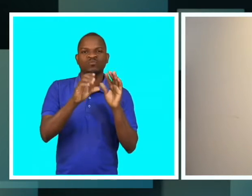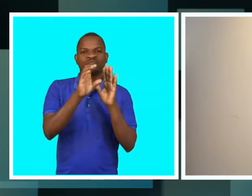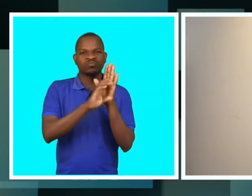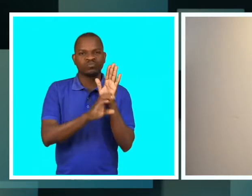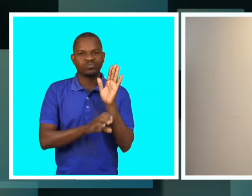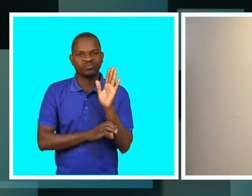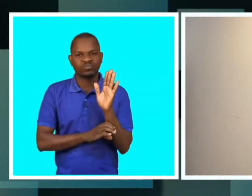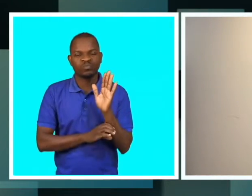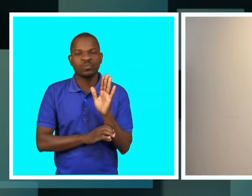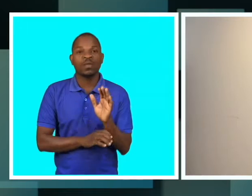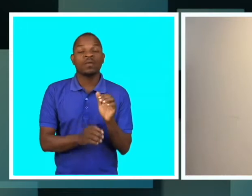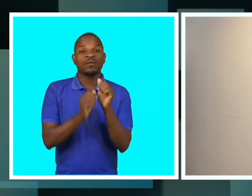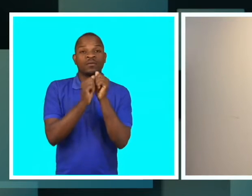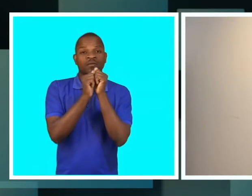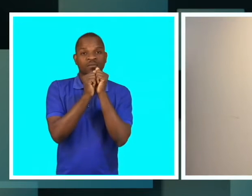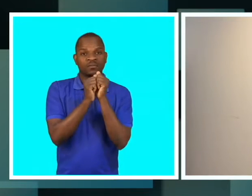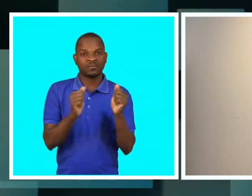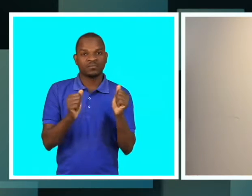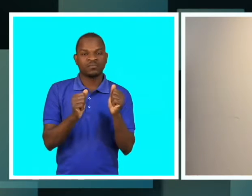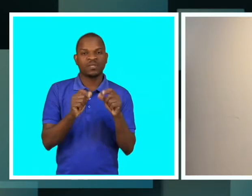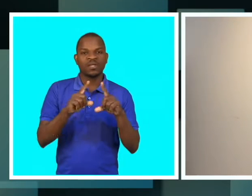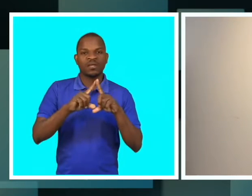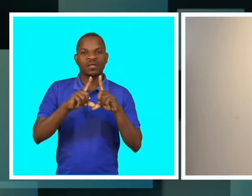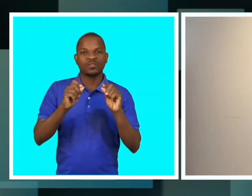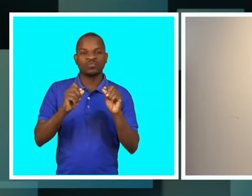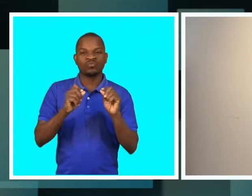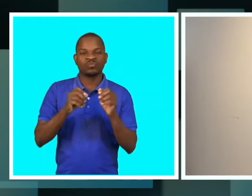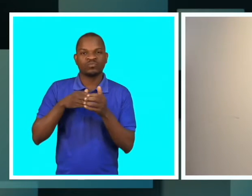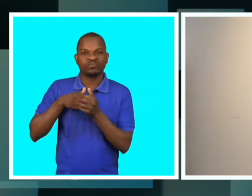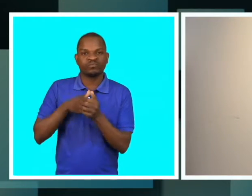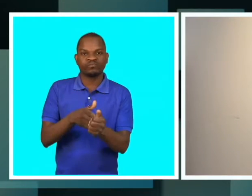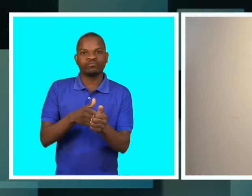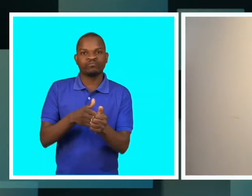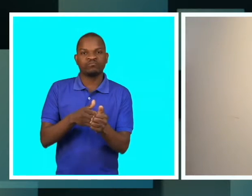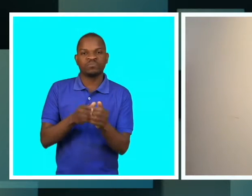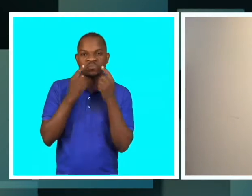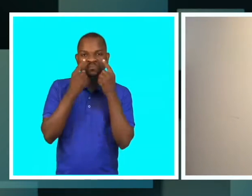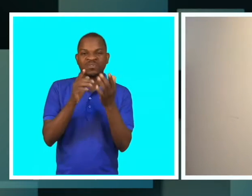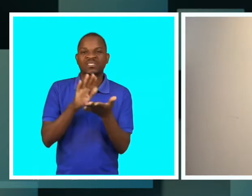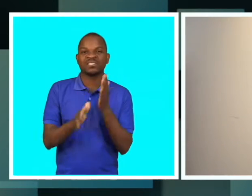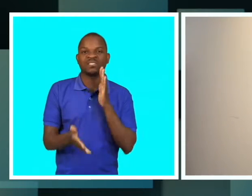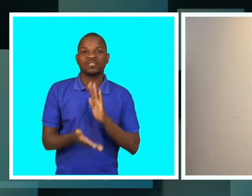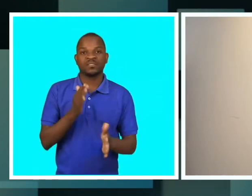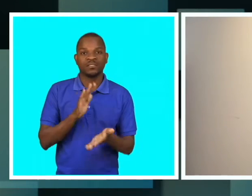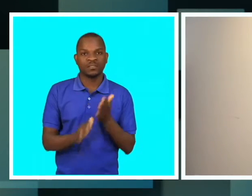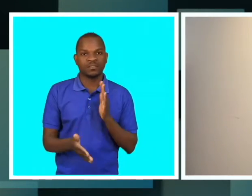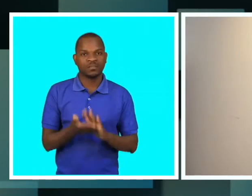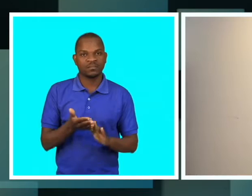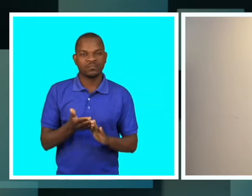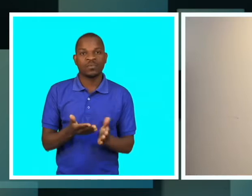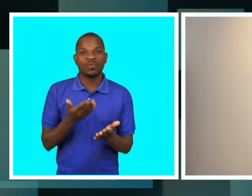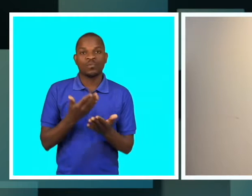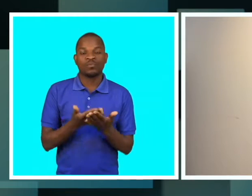convenção, mas, de respeito à prática, não estou a ver nada,